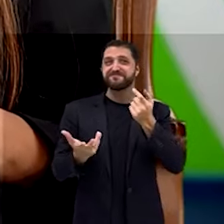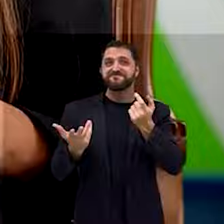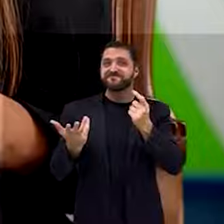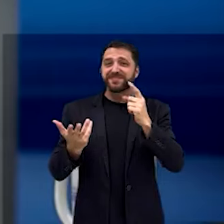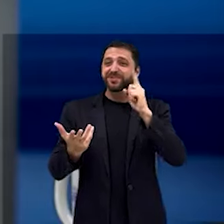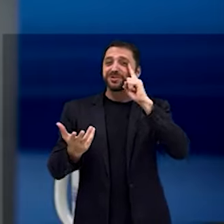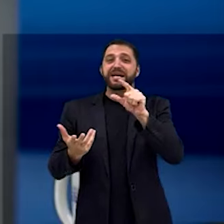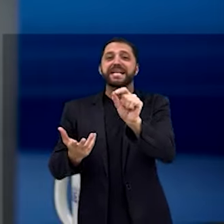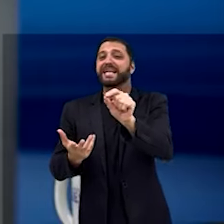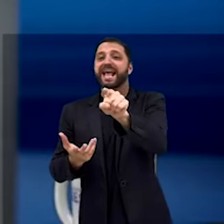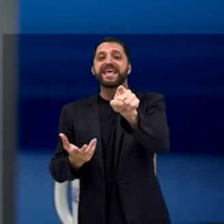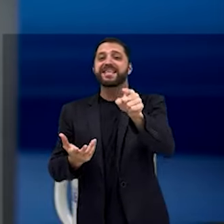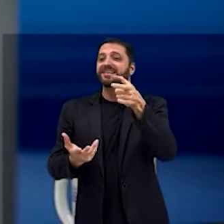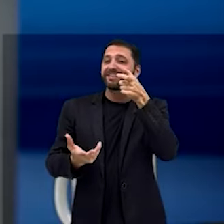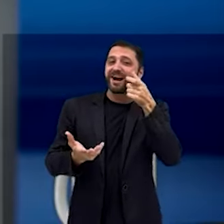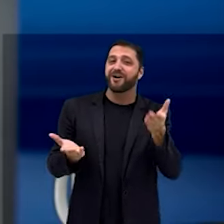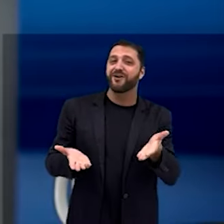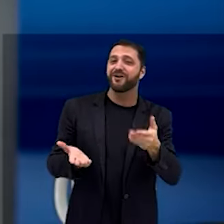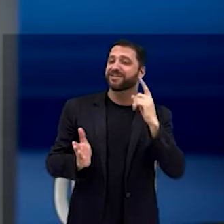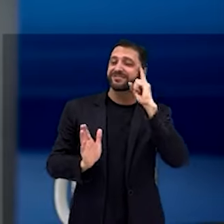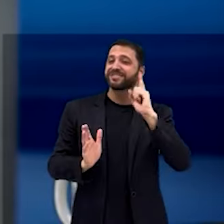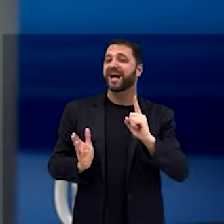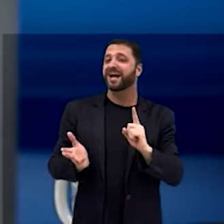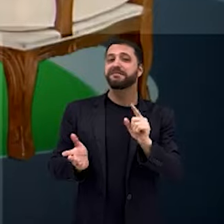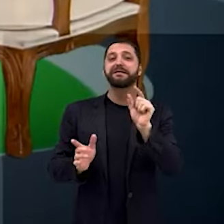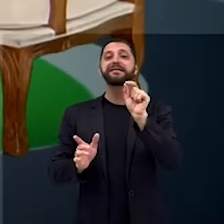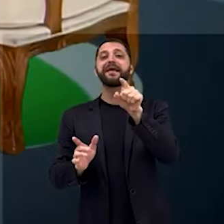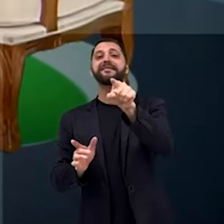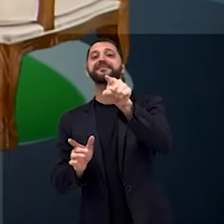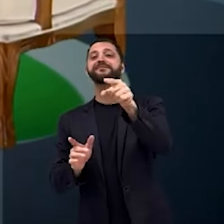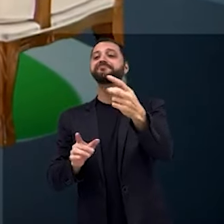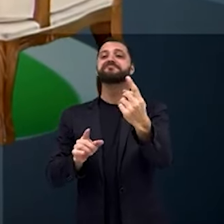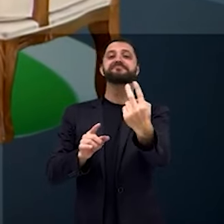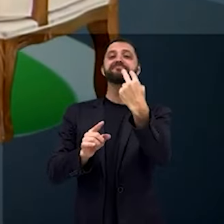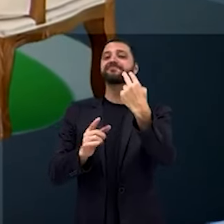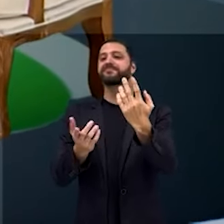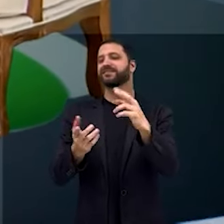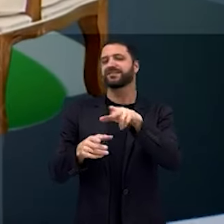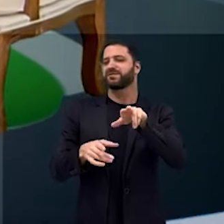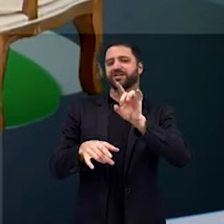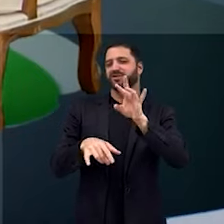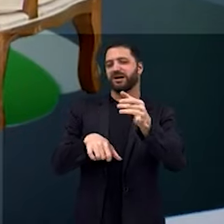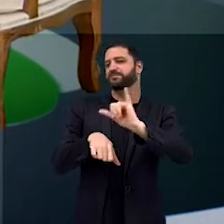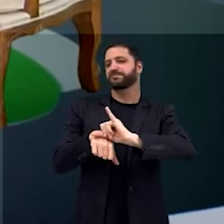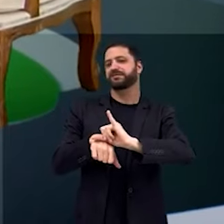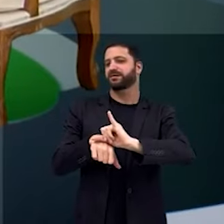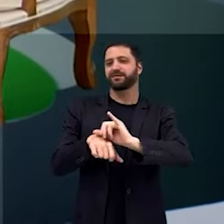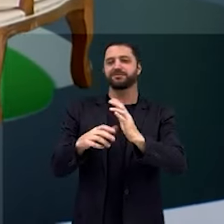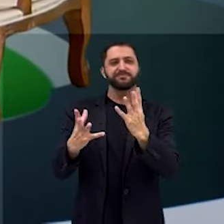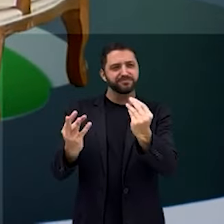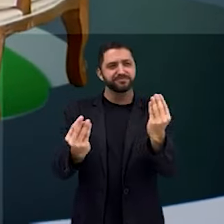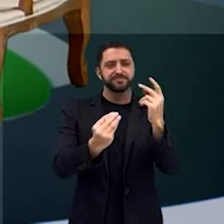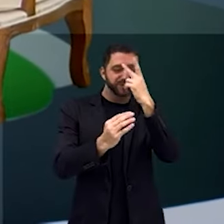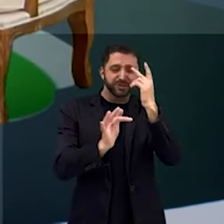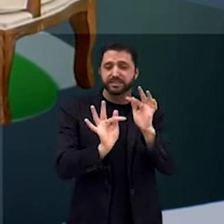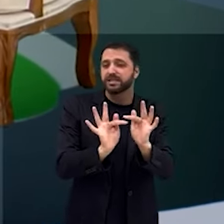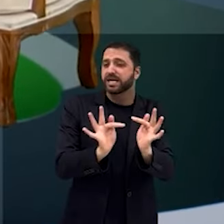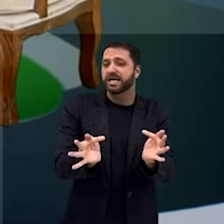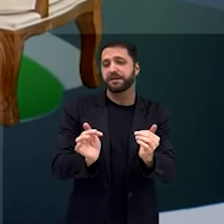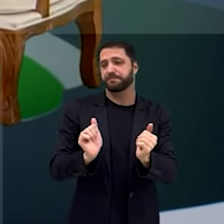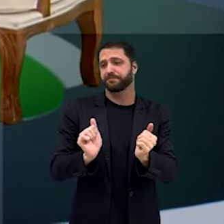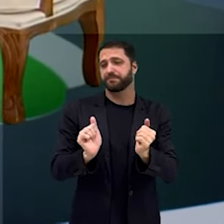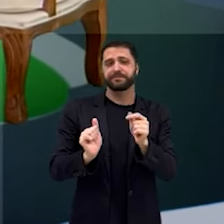e a gente não faz ideia de quem está assistindo a gente agora. Não só as pessoas aqui da capital, né? Mas gente